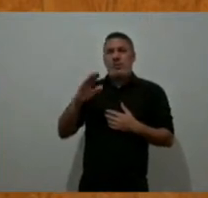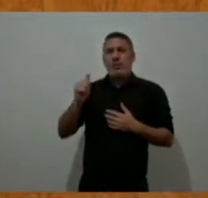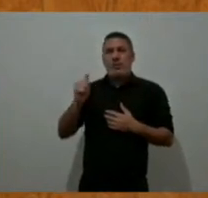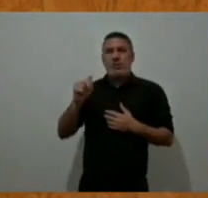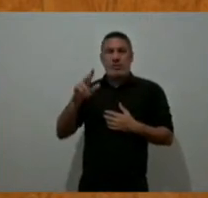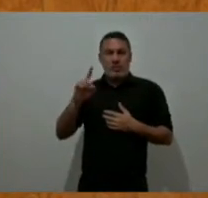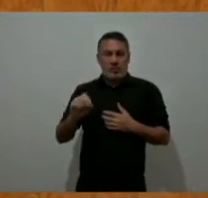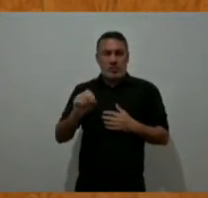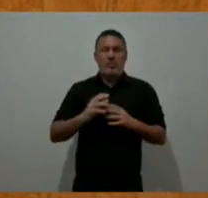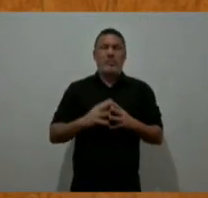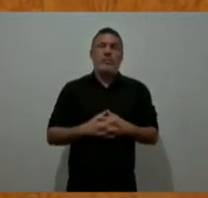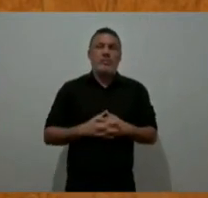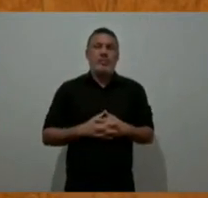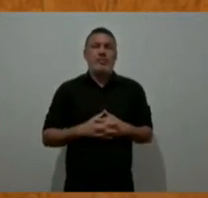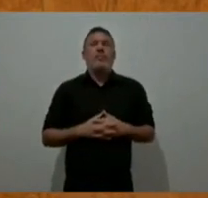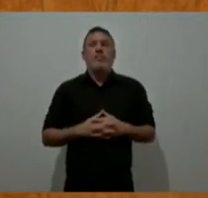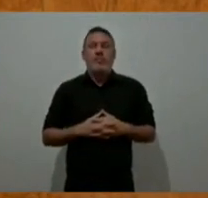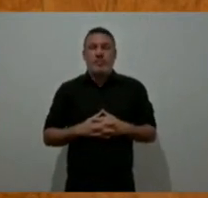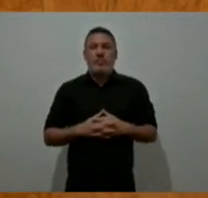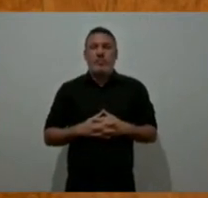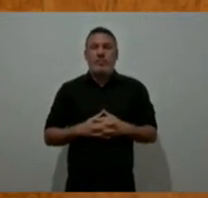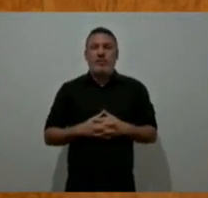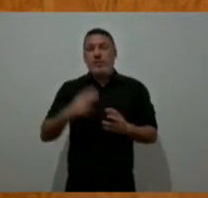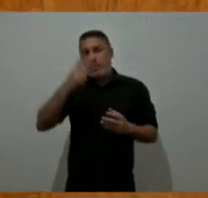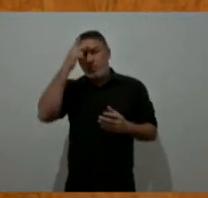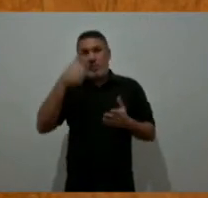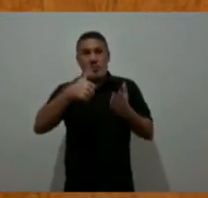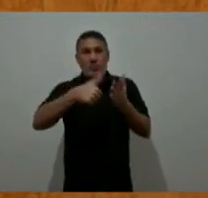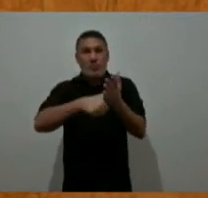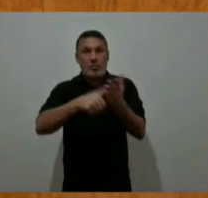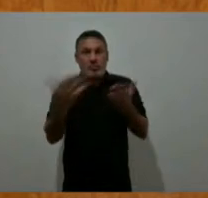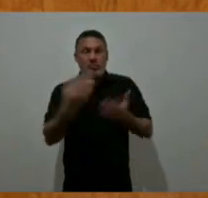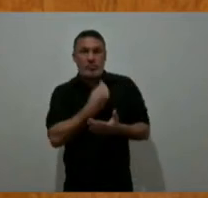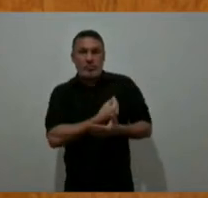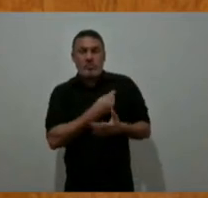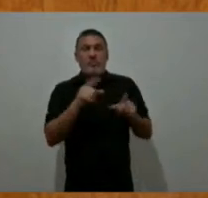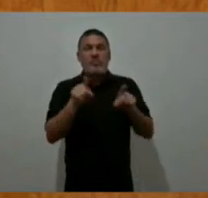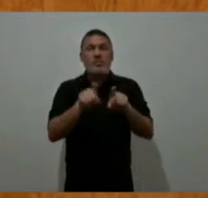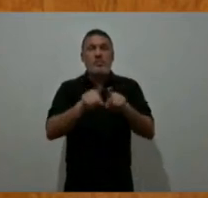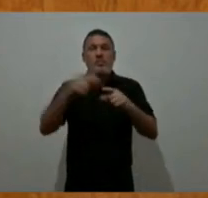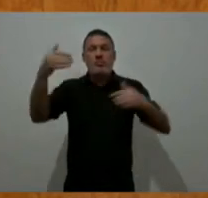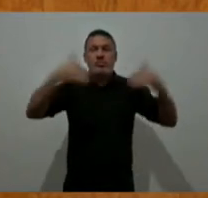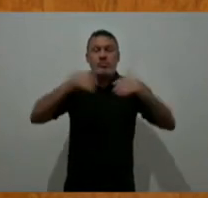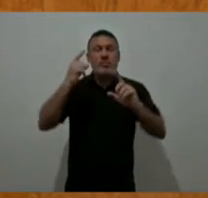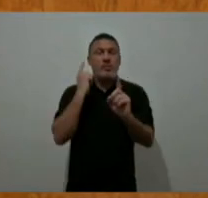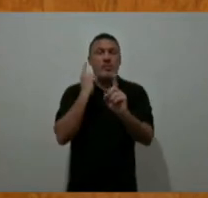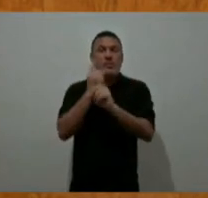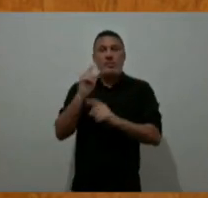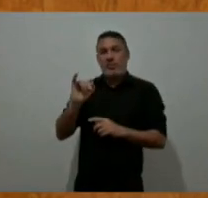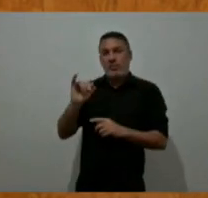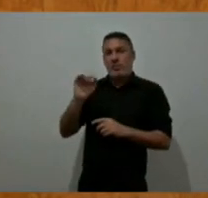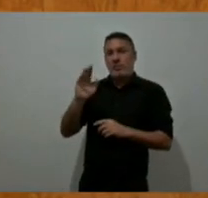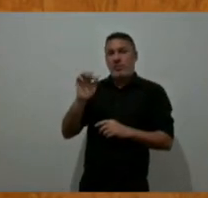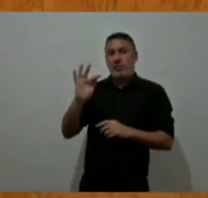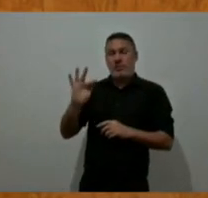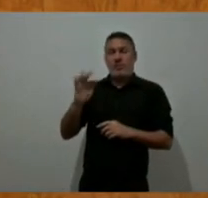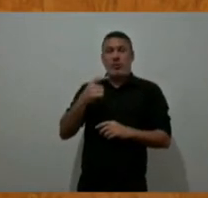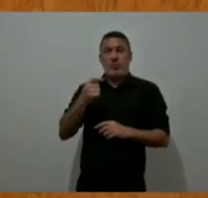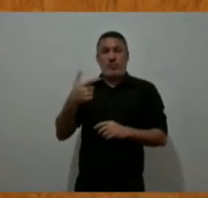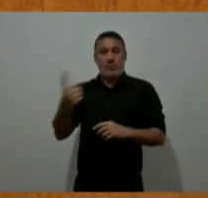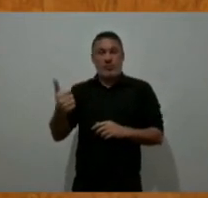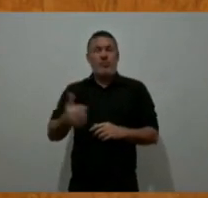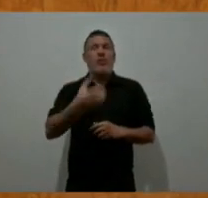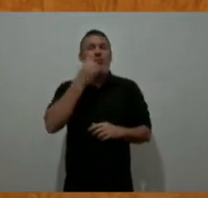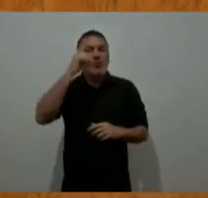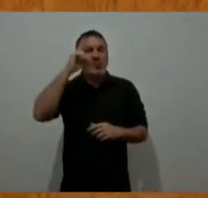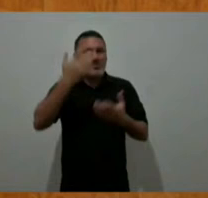Bom, prezados associados, participantes desse nosso encontro IBEF 2021, meu muito bom dia a todos. Gostaria de, em